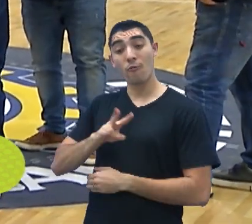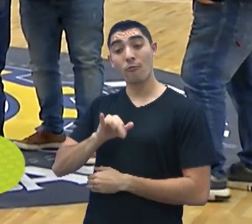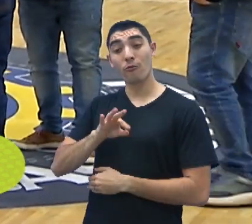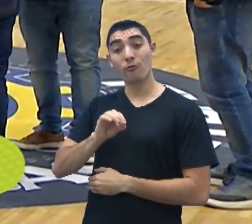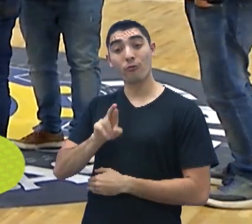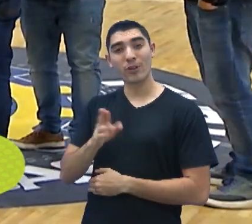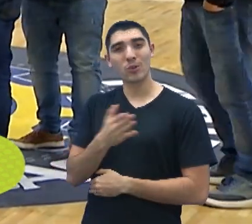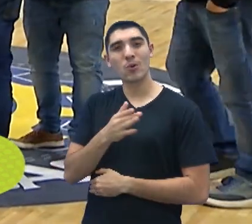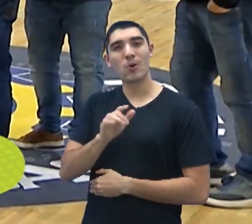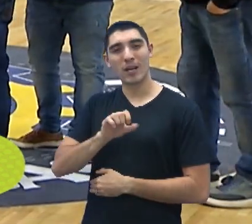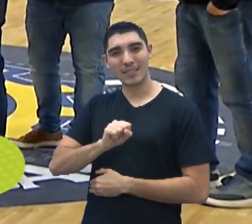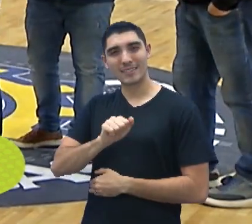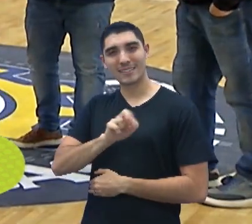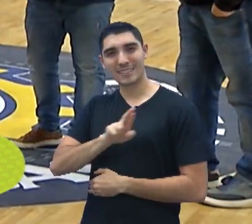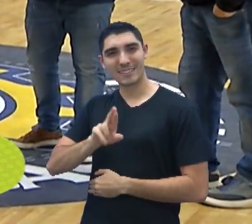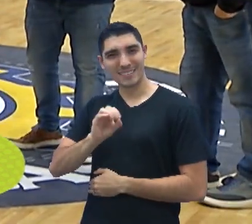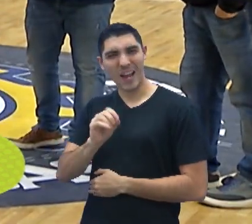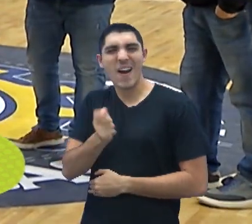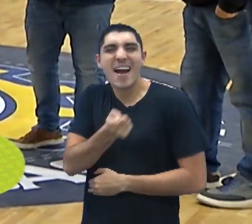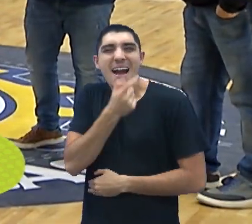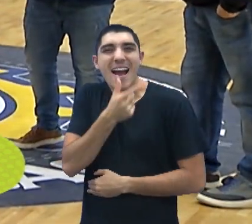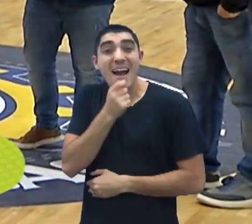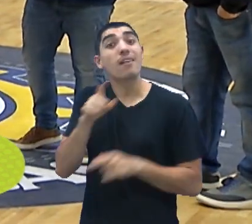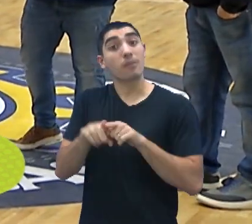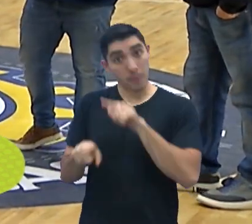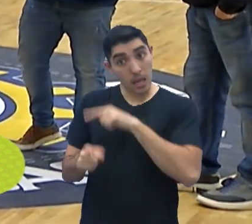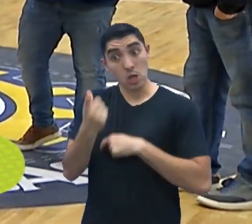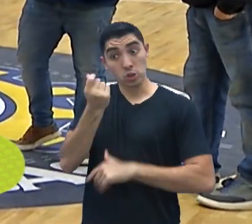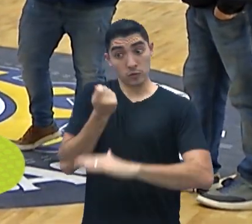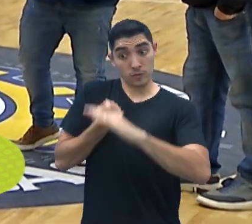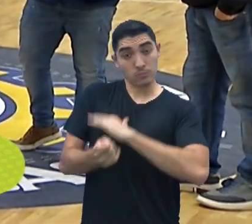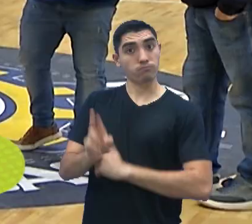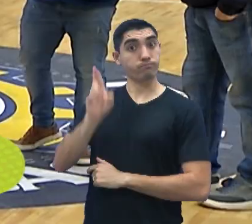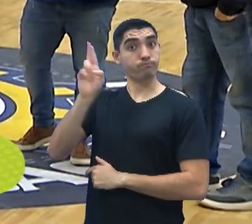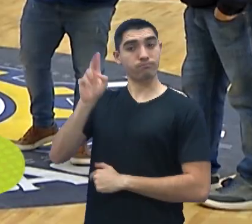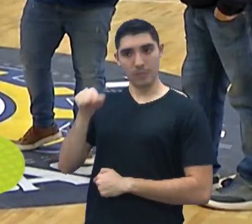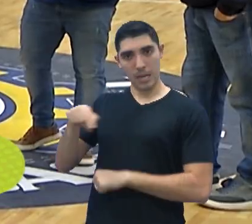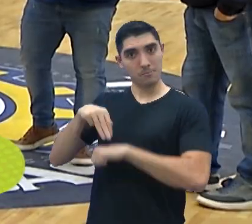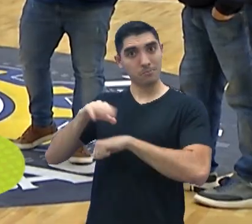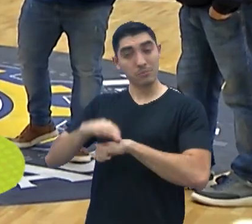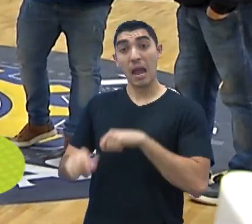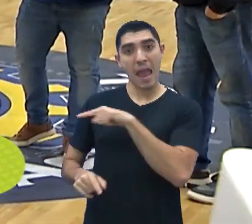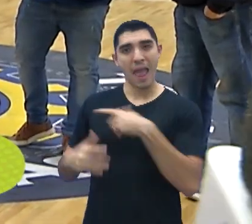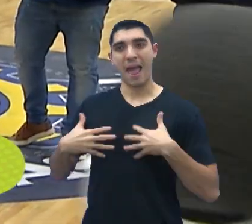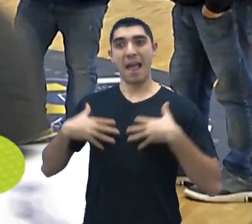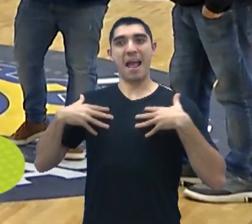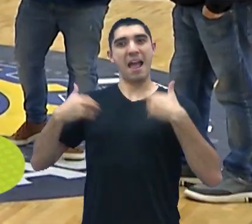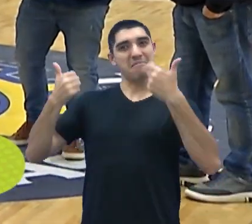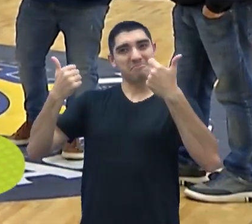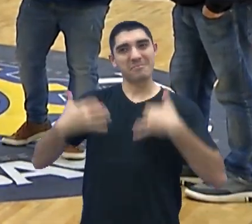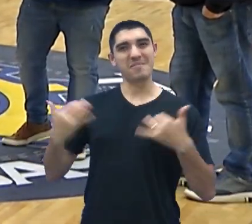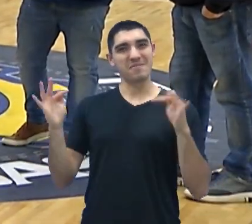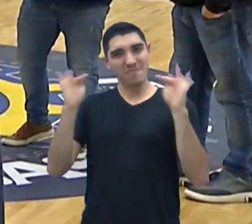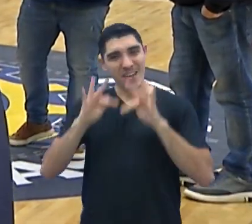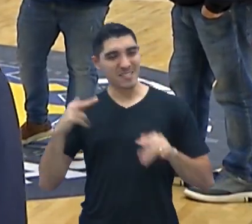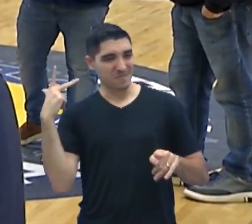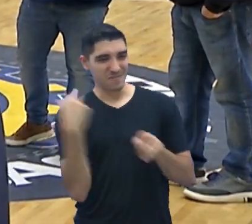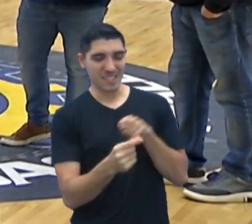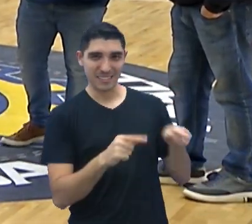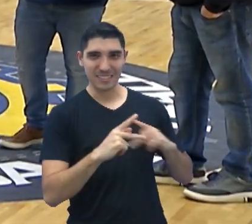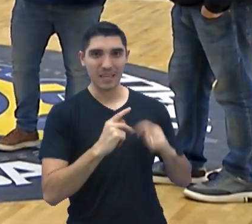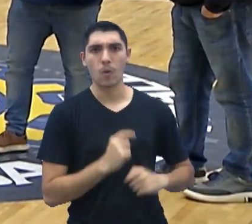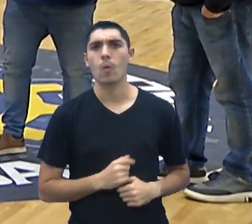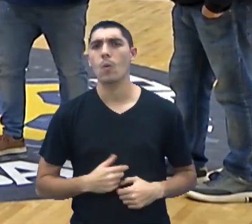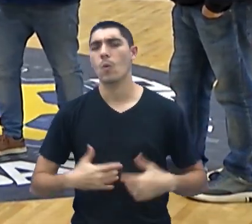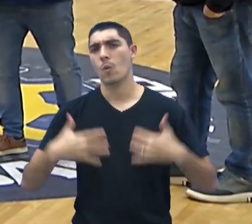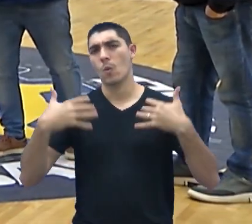mesmo, o comediante, que também é investidor e gestor do time, comemorou a vitória contra a Águia. Cara, jogo